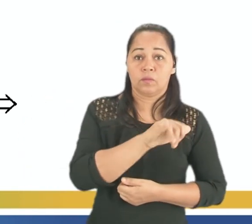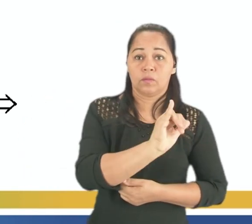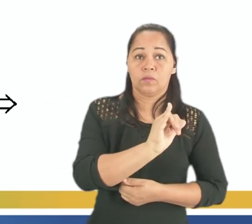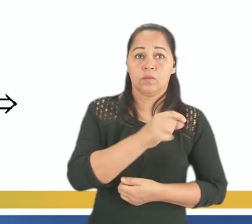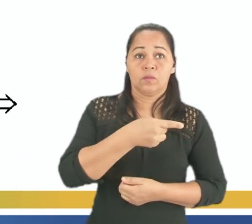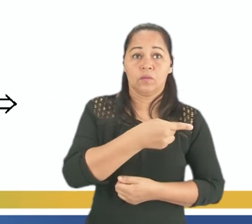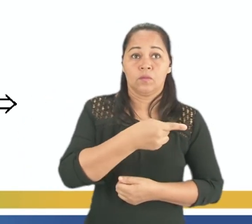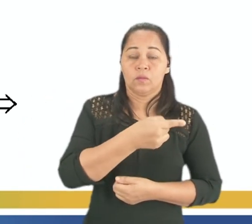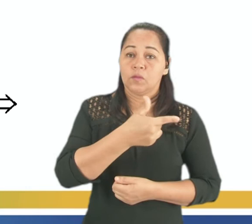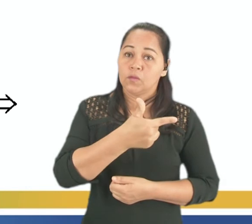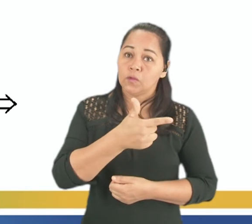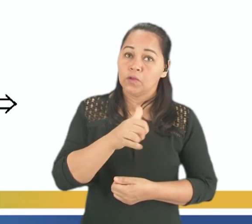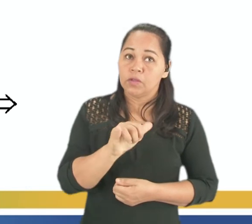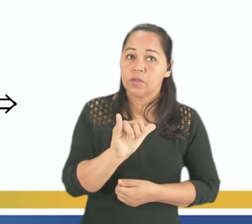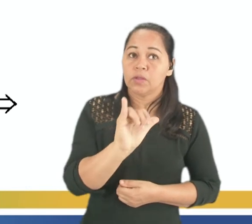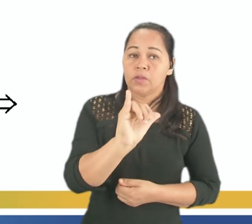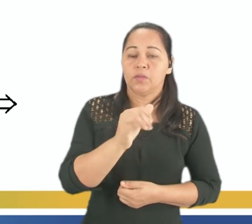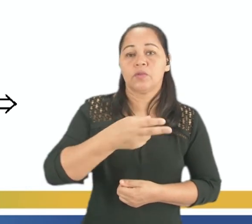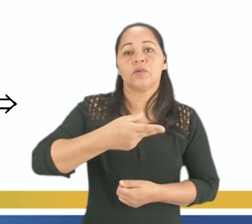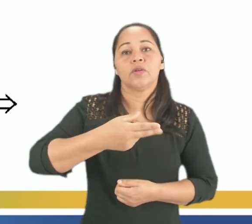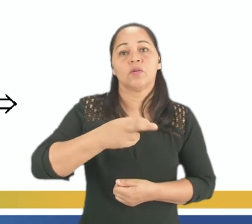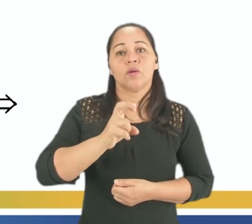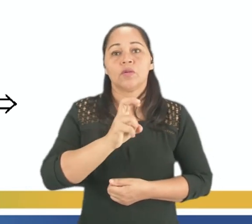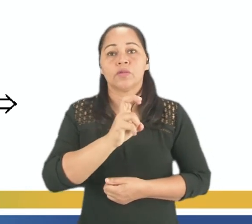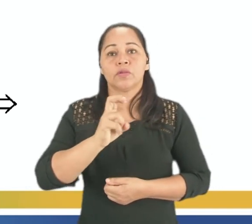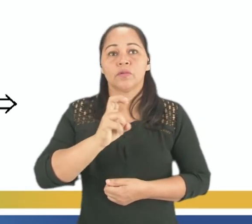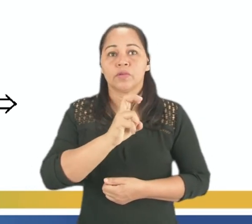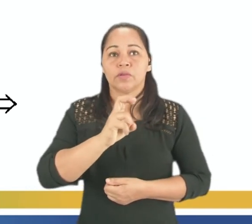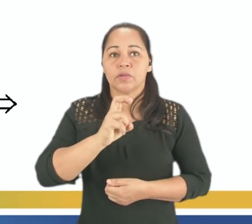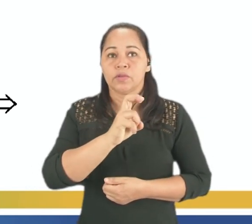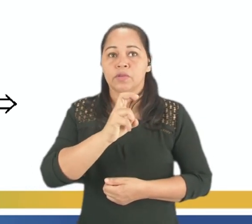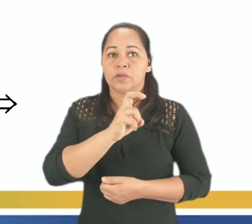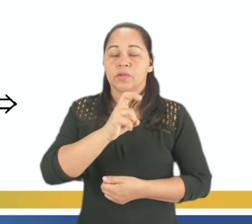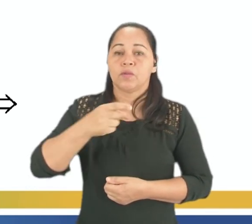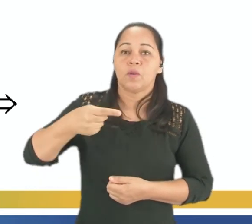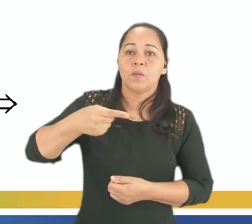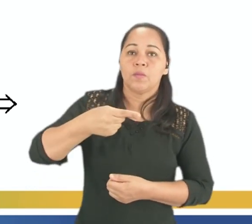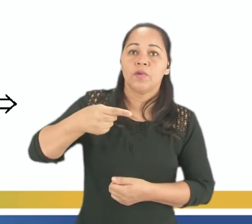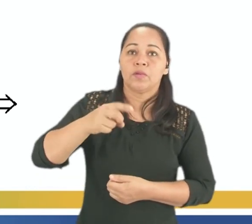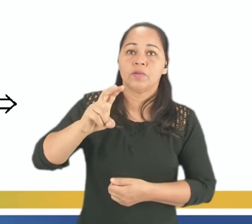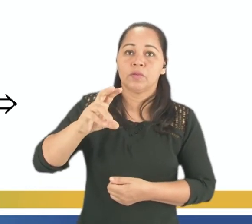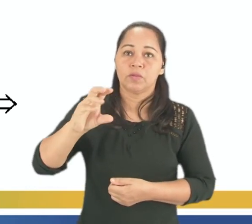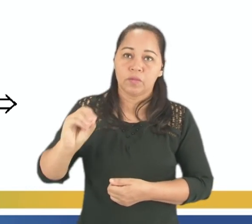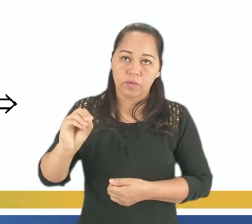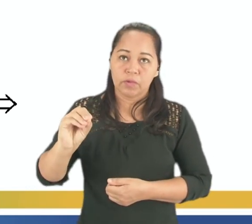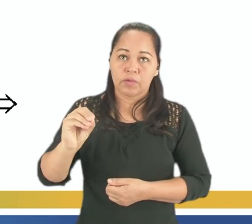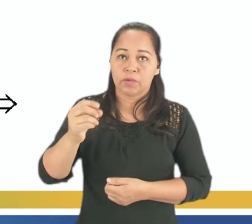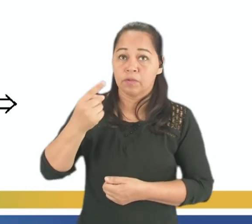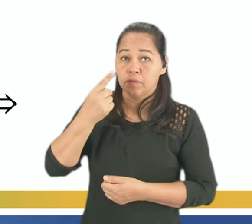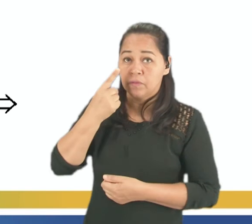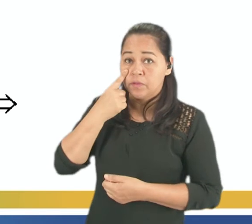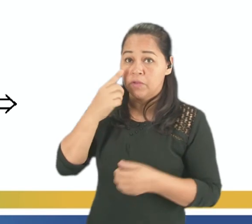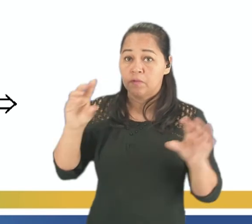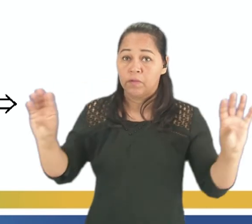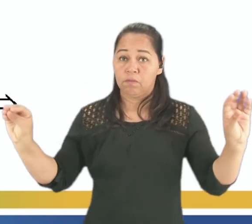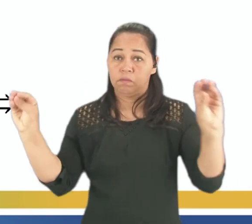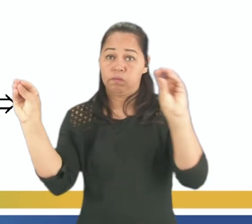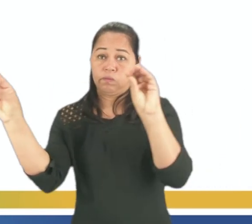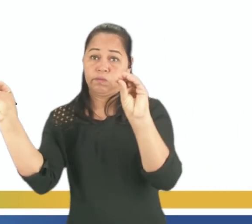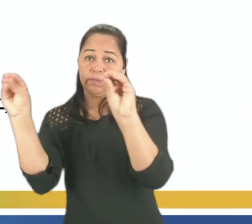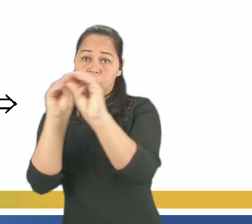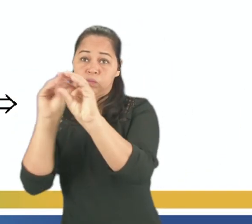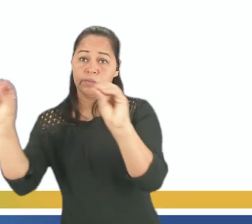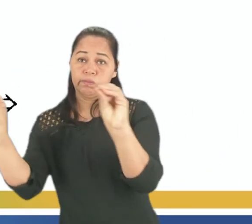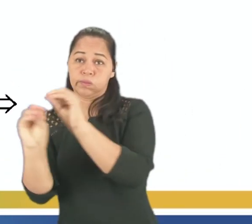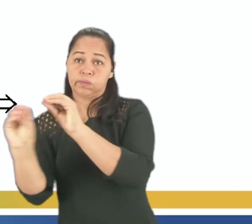menos 2y, só organizei ali o 3y que estava depois do 2y, ele foi para frente ali, mas ele não